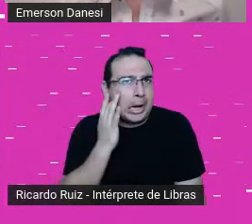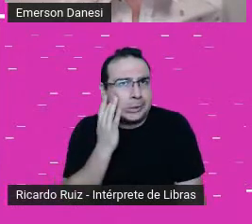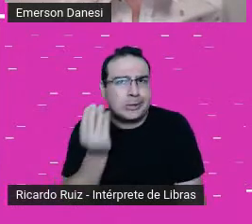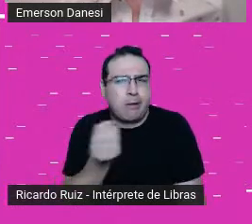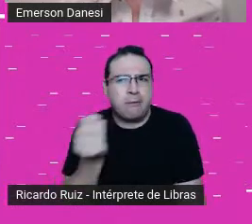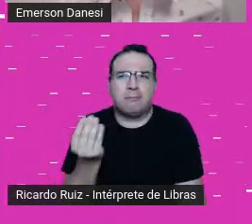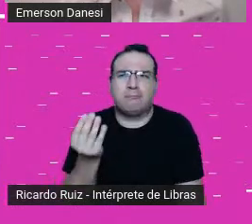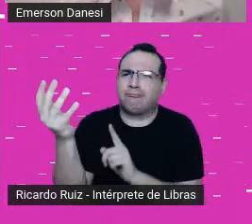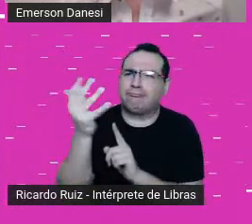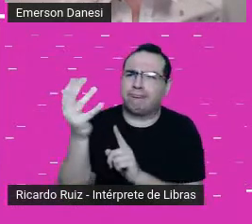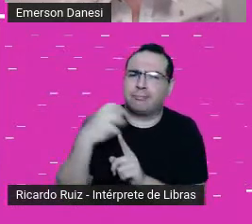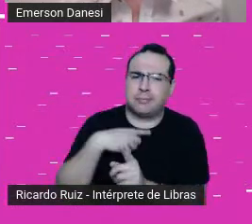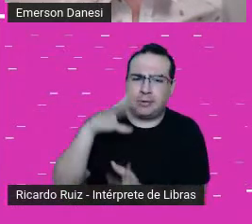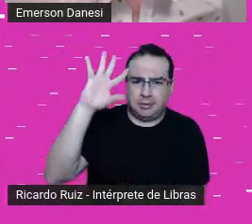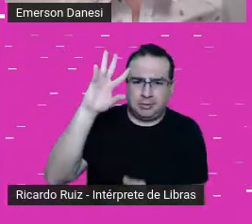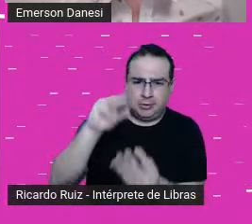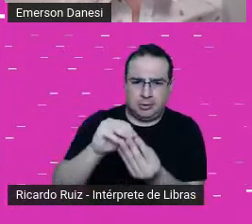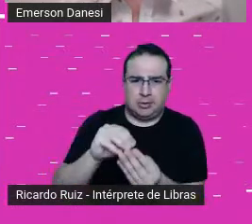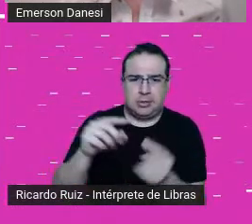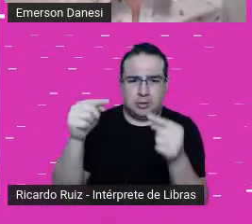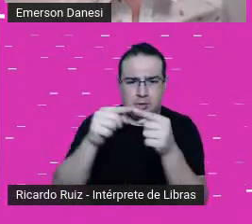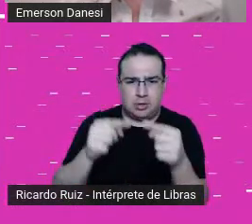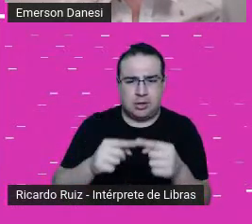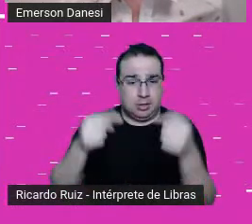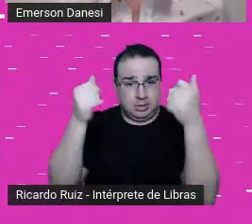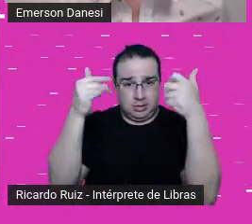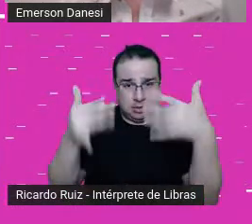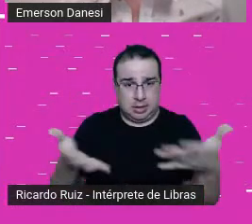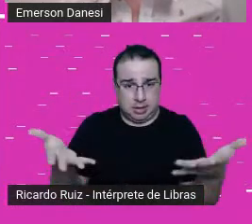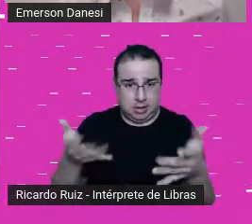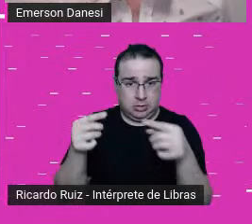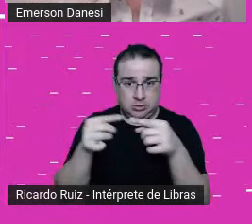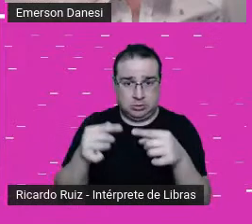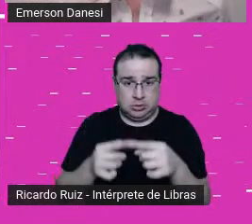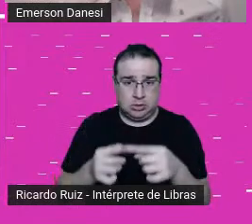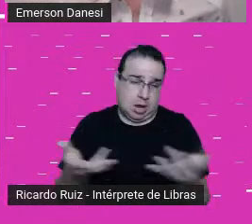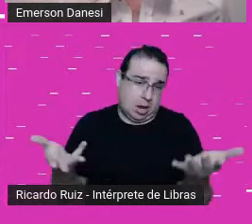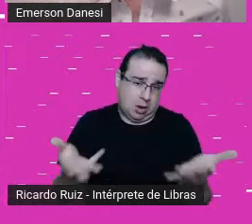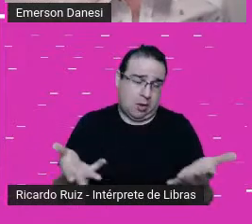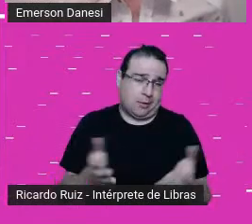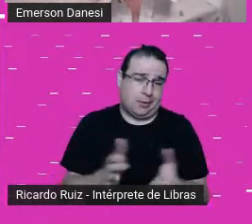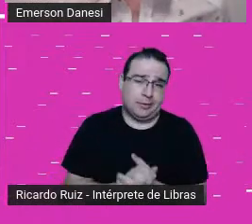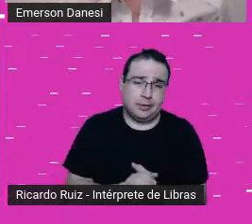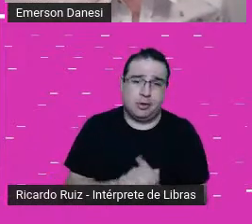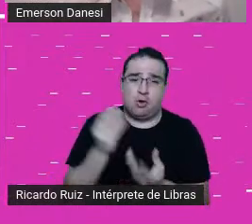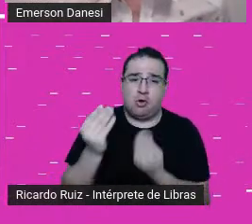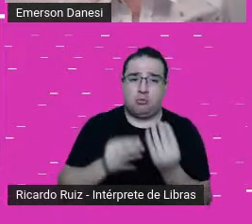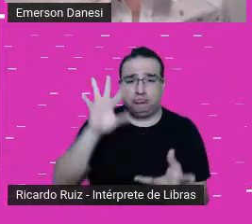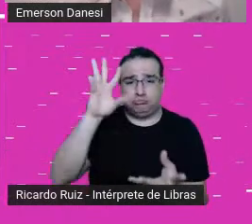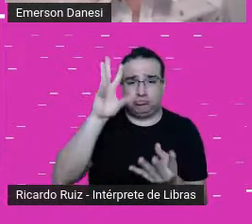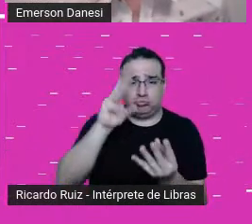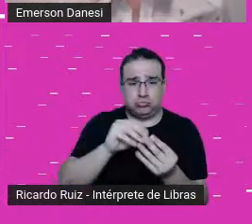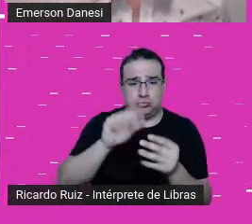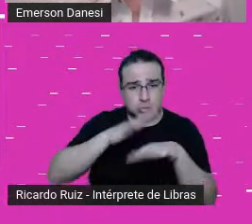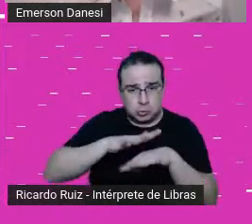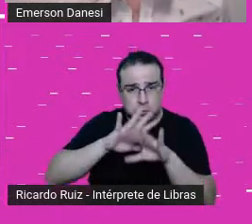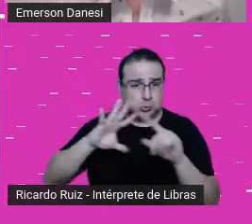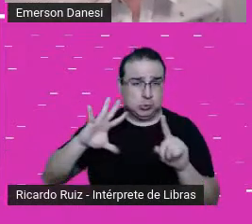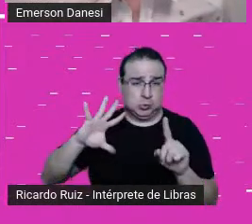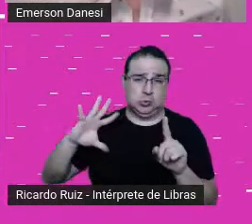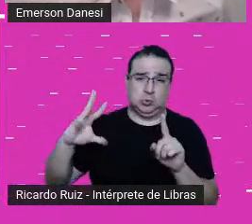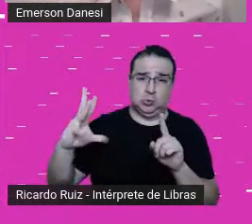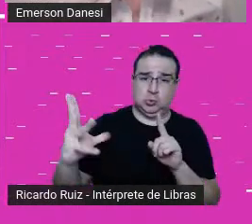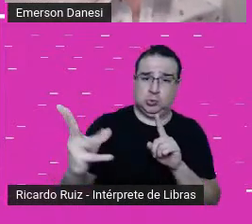seja a síntese que eu possa te dizer agora, né, de tudo que era